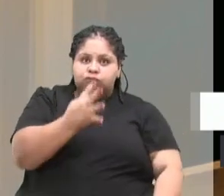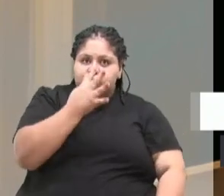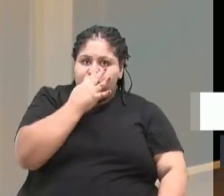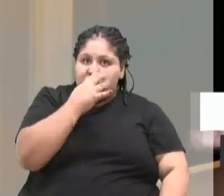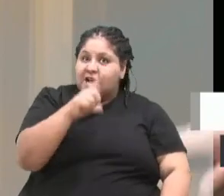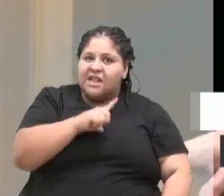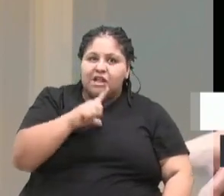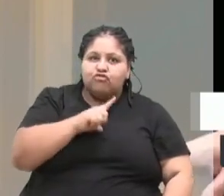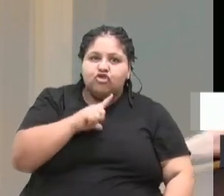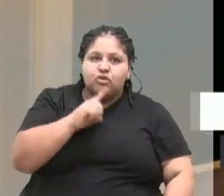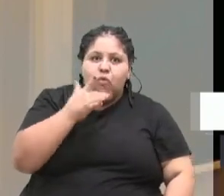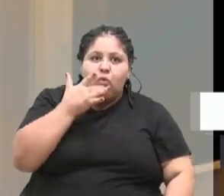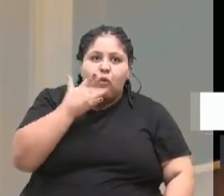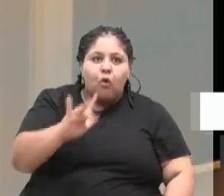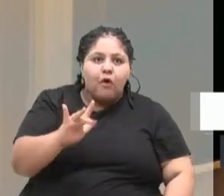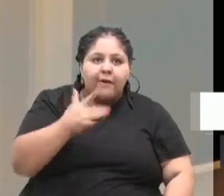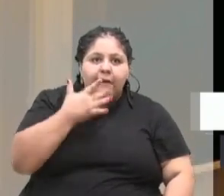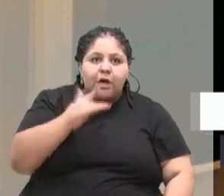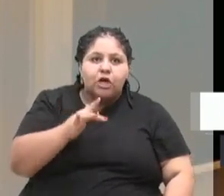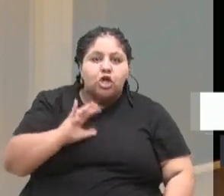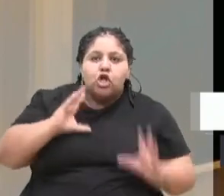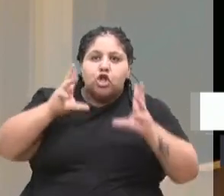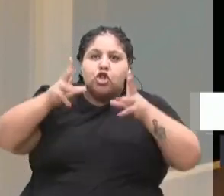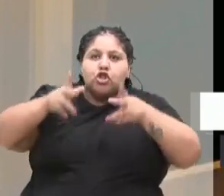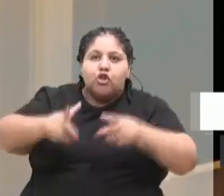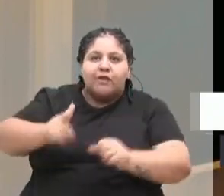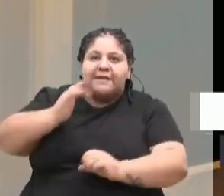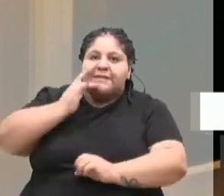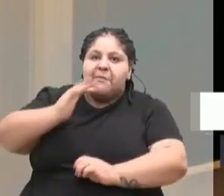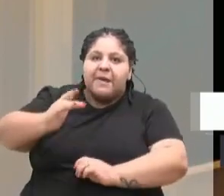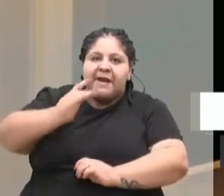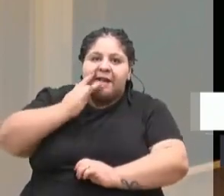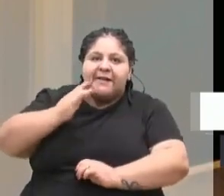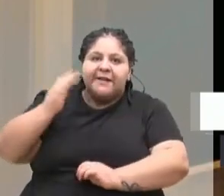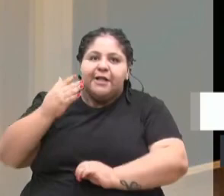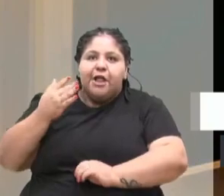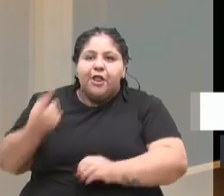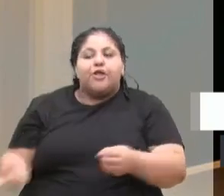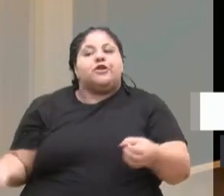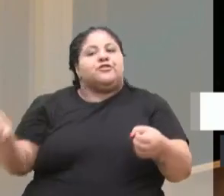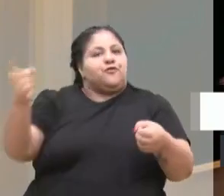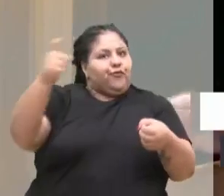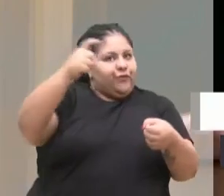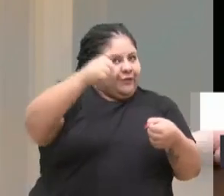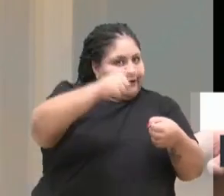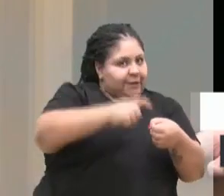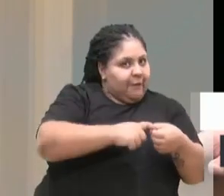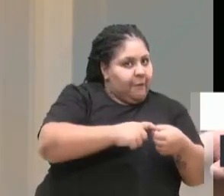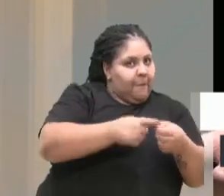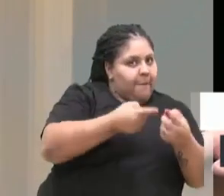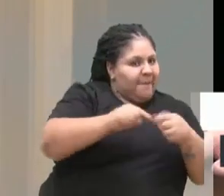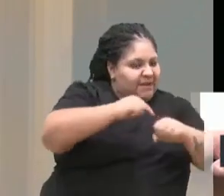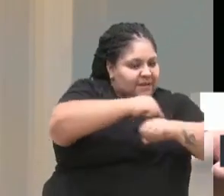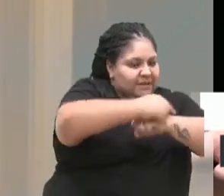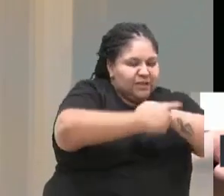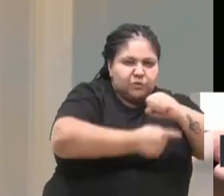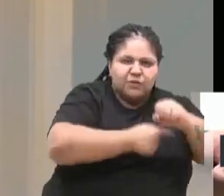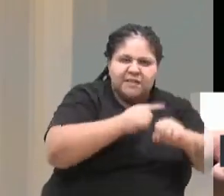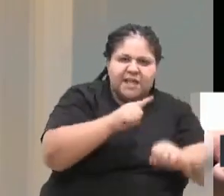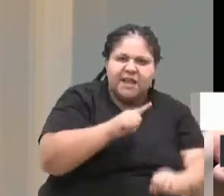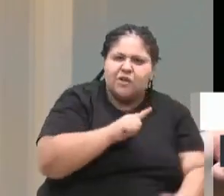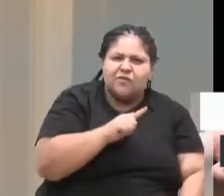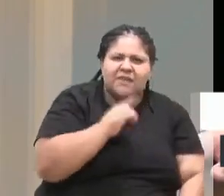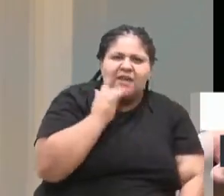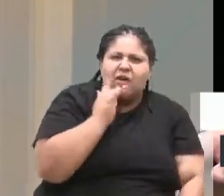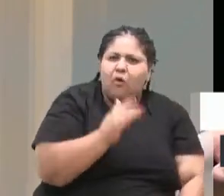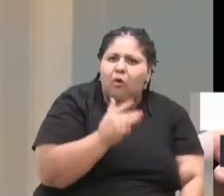tinham cores, estavam todas brancas. Daí nós voltamos para dentro, mas as pulseiras não têm cor de preferencial.